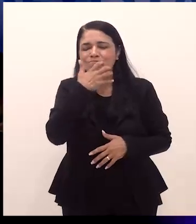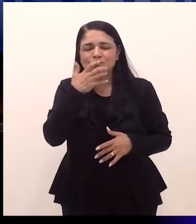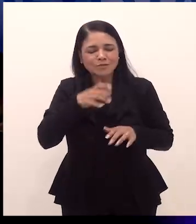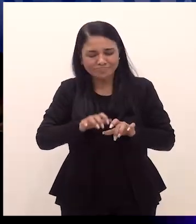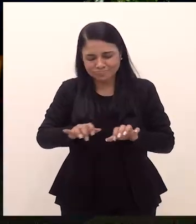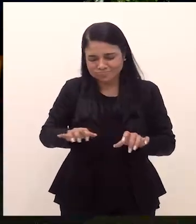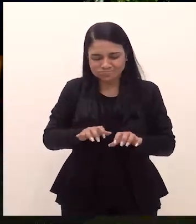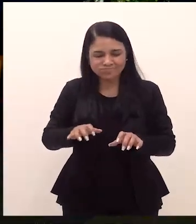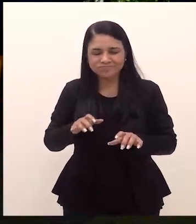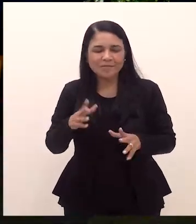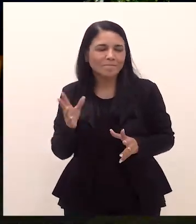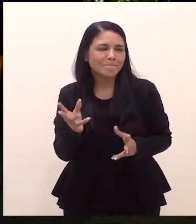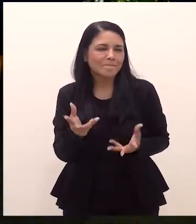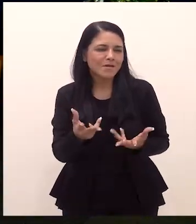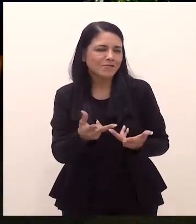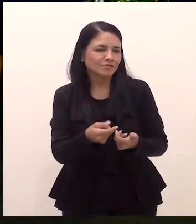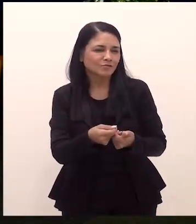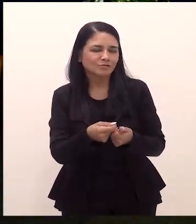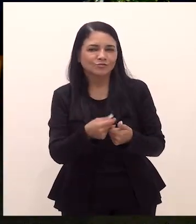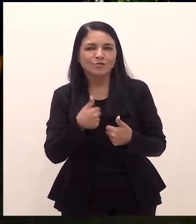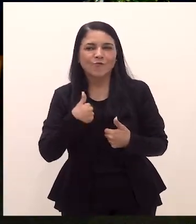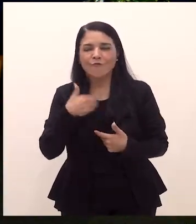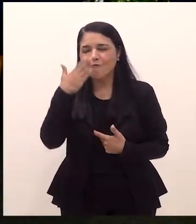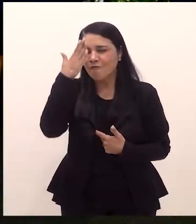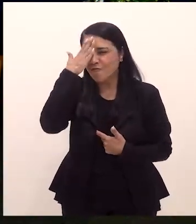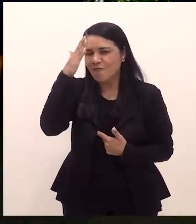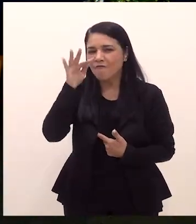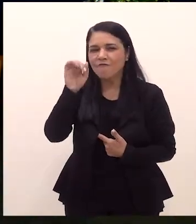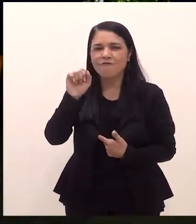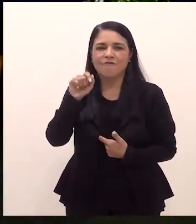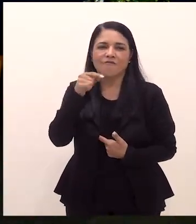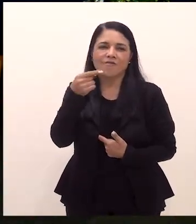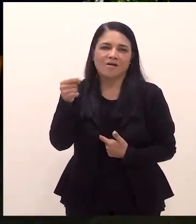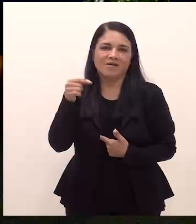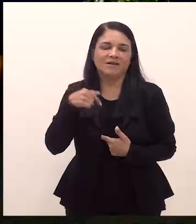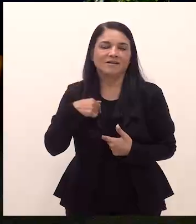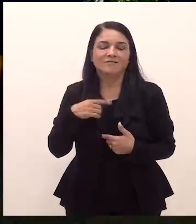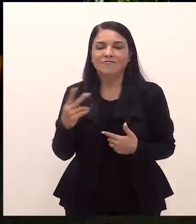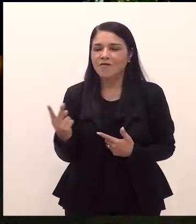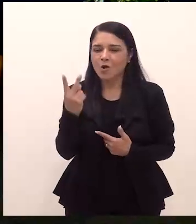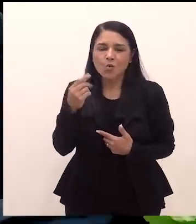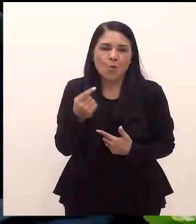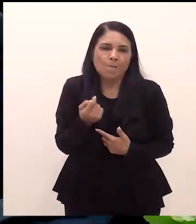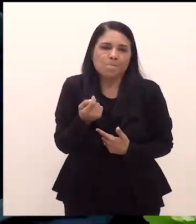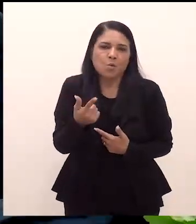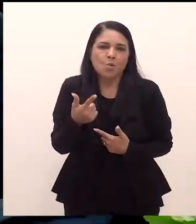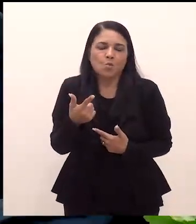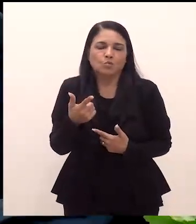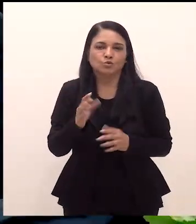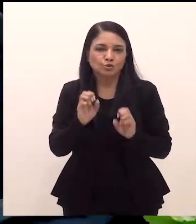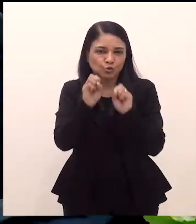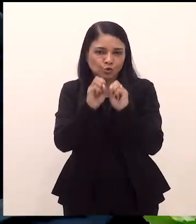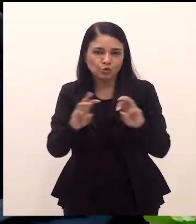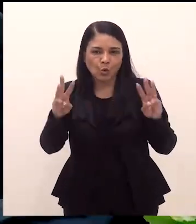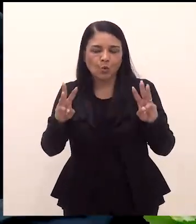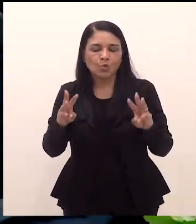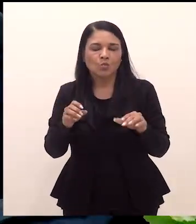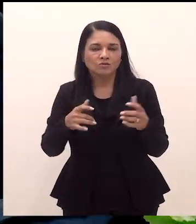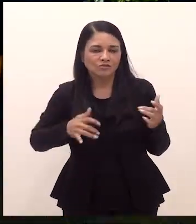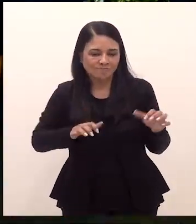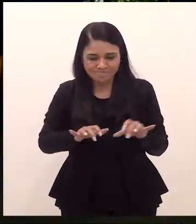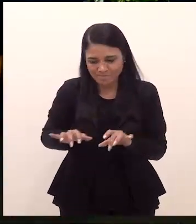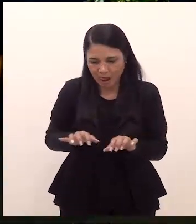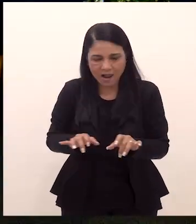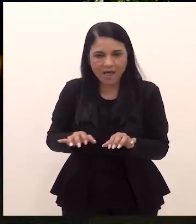música instrumental maravilhosa, eu sou fã incondicional e acho que no Brasil se valoriza pouco. A gente tem pouco show de música instrumental, a gente